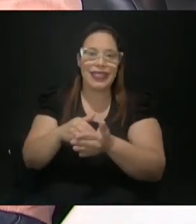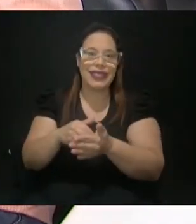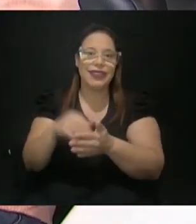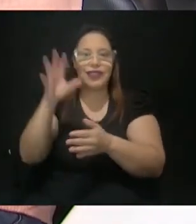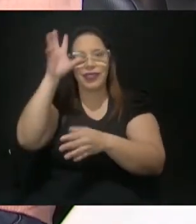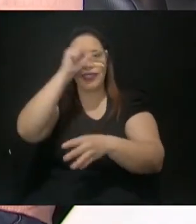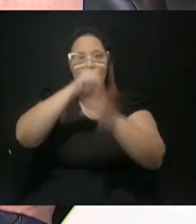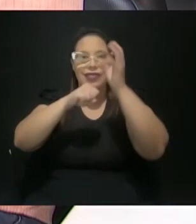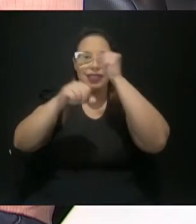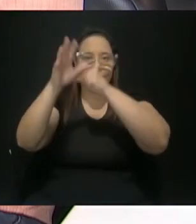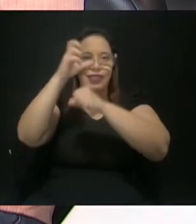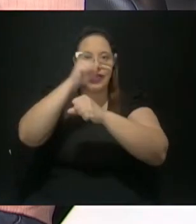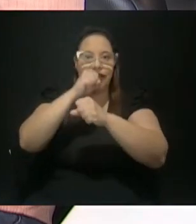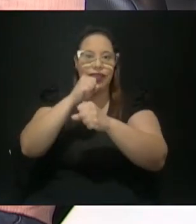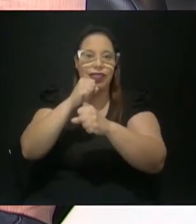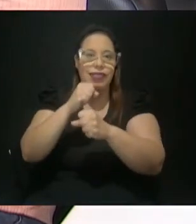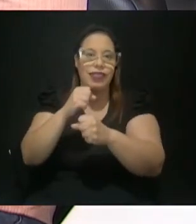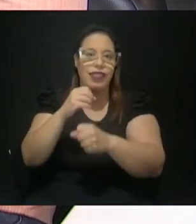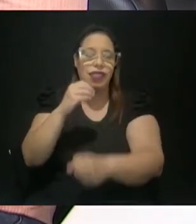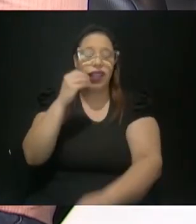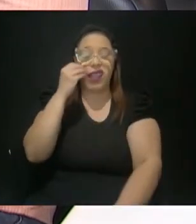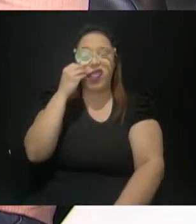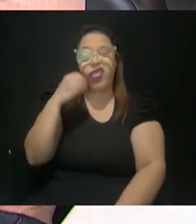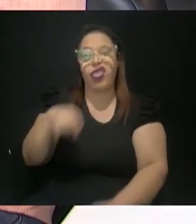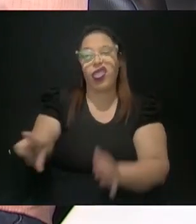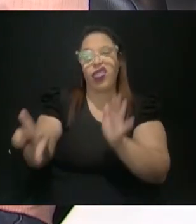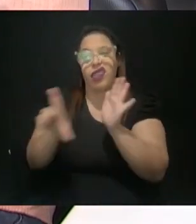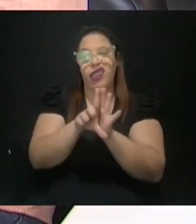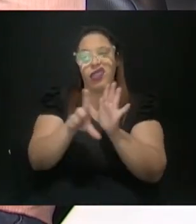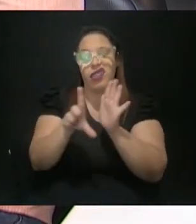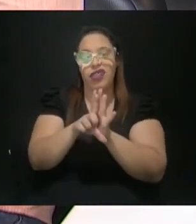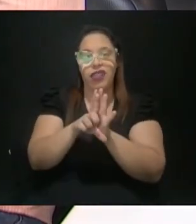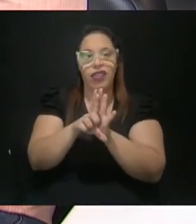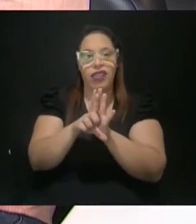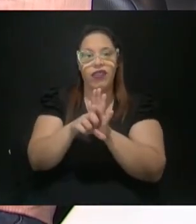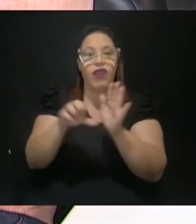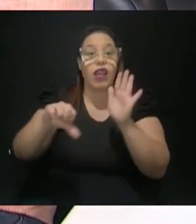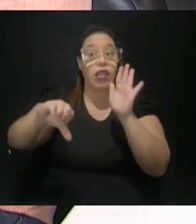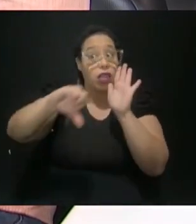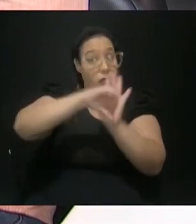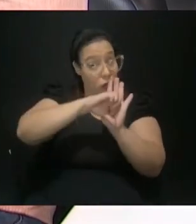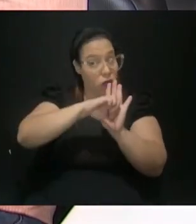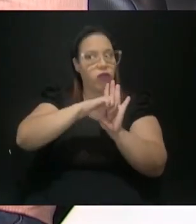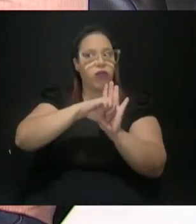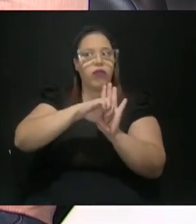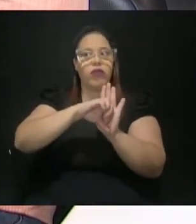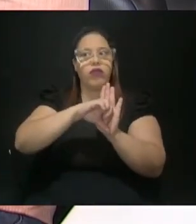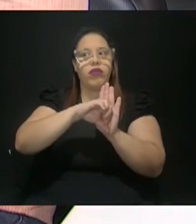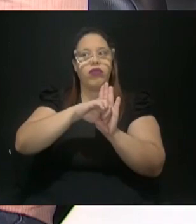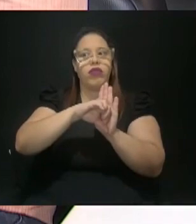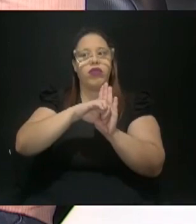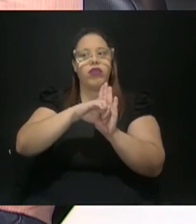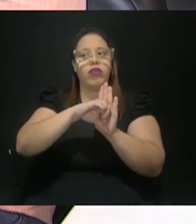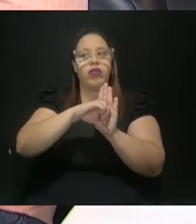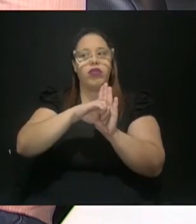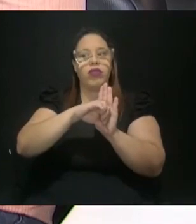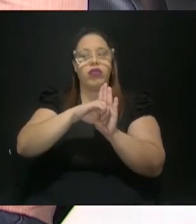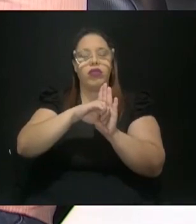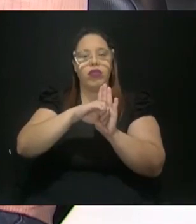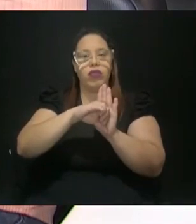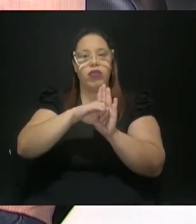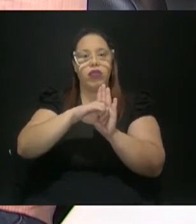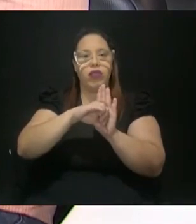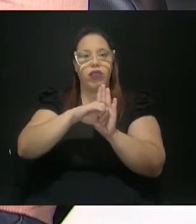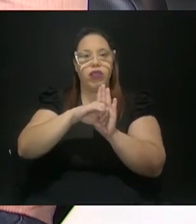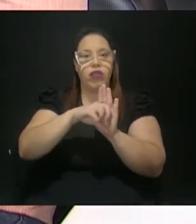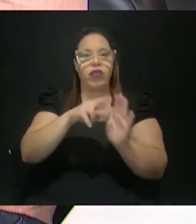que dizer que existem leis. Invasão é crime, é um crime digital, é passível de sanções pela lei,